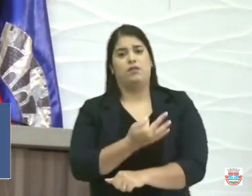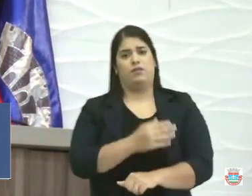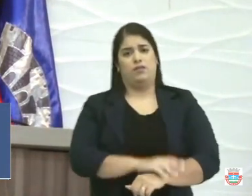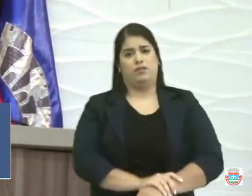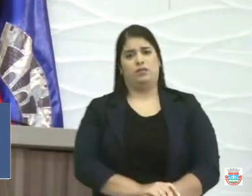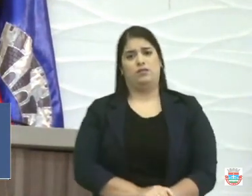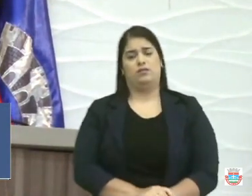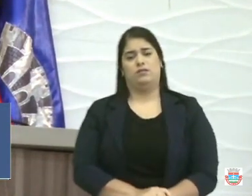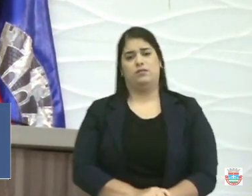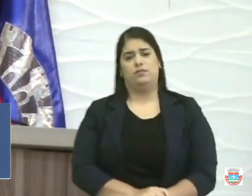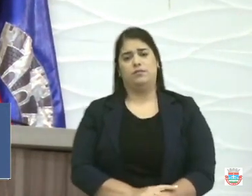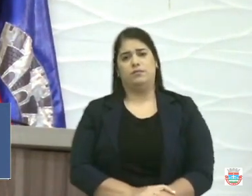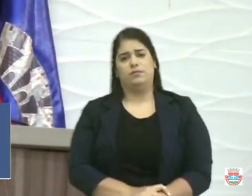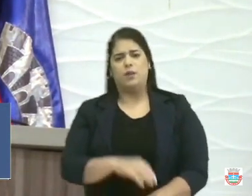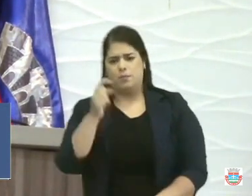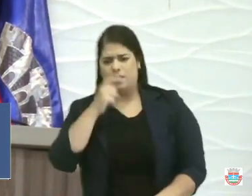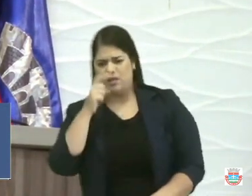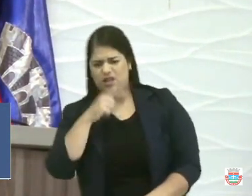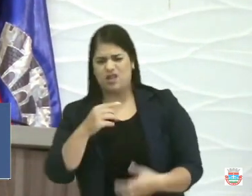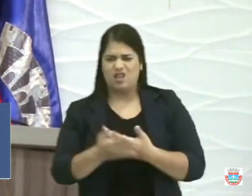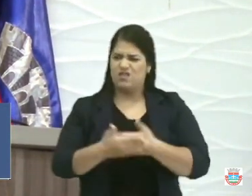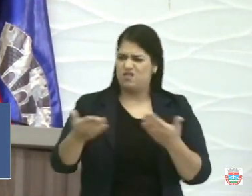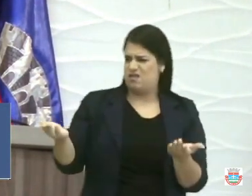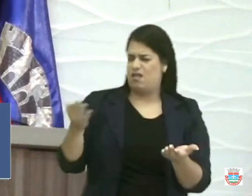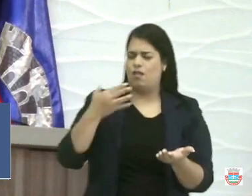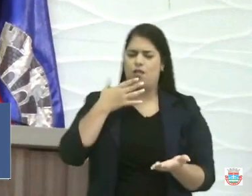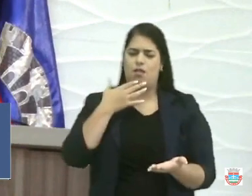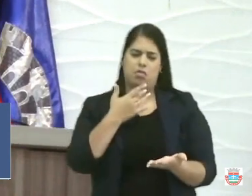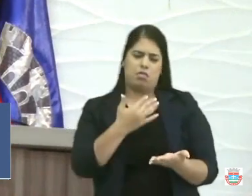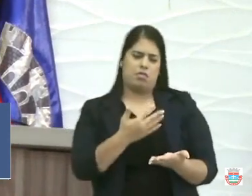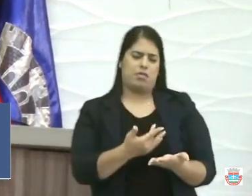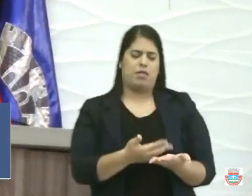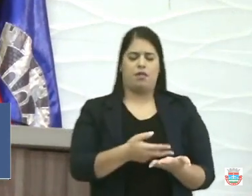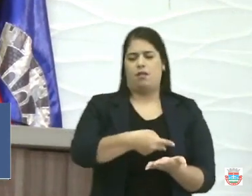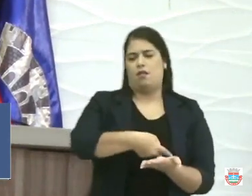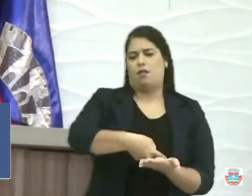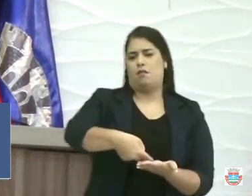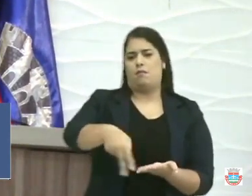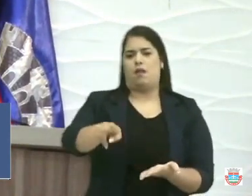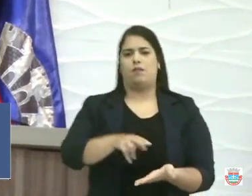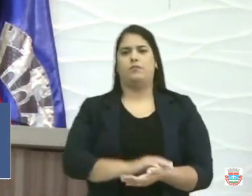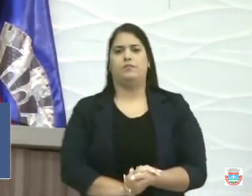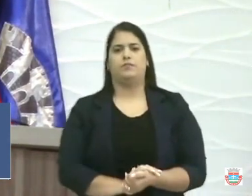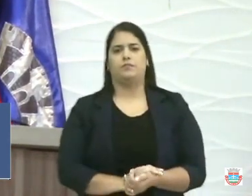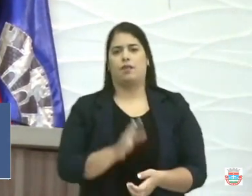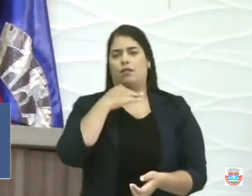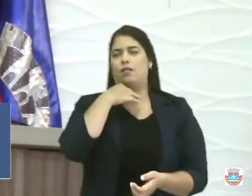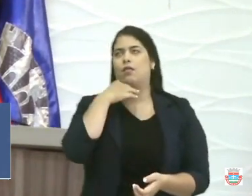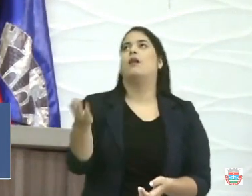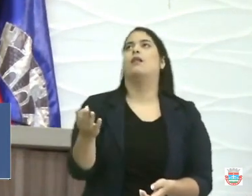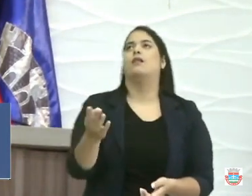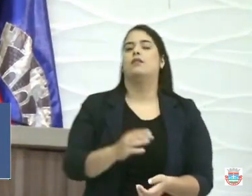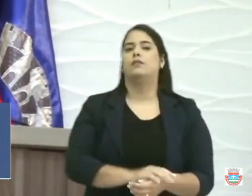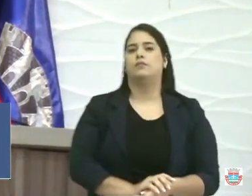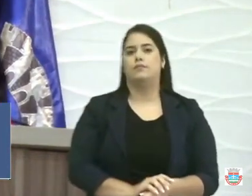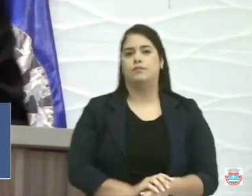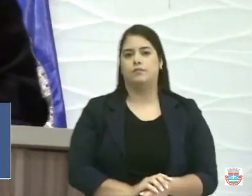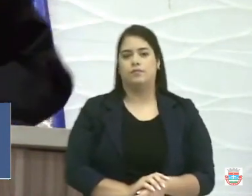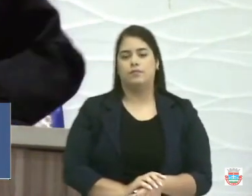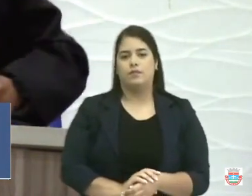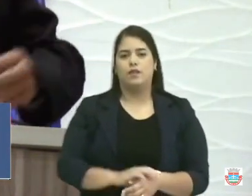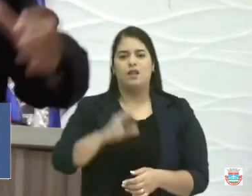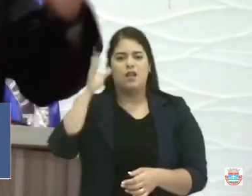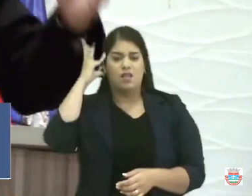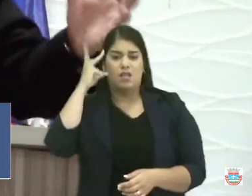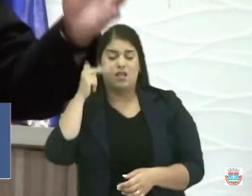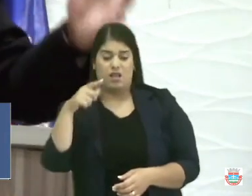mentindo. E vocês baba. Baba não, não vou dar baba não. Você, o beijo é o velho. E você também não tem não. Seu Zé, tem uma